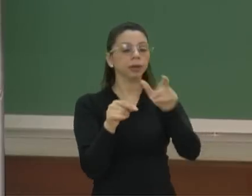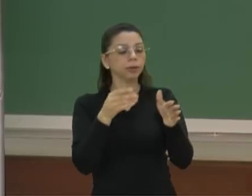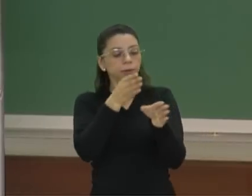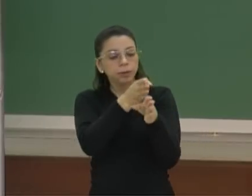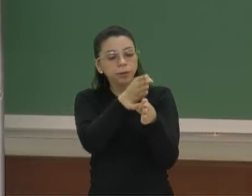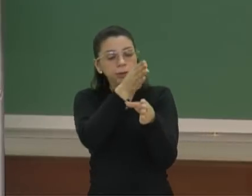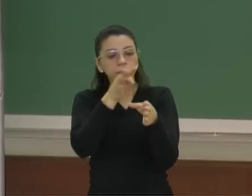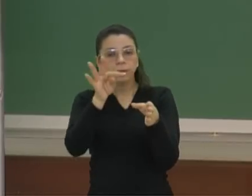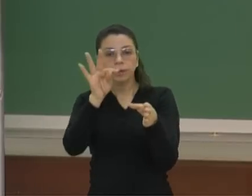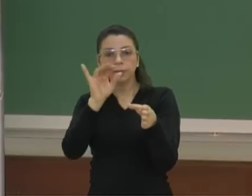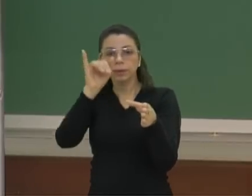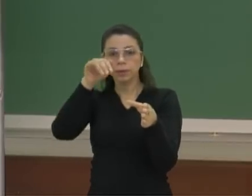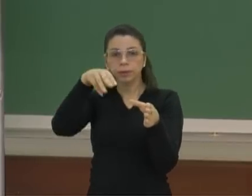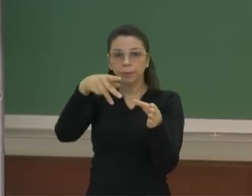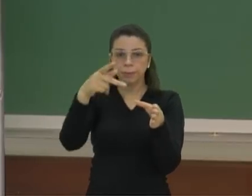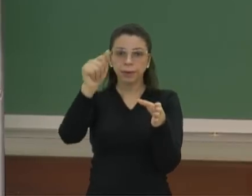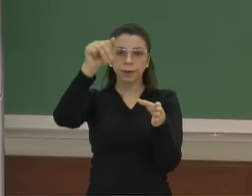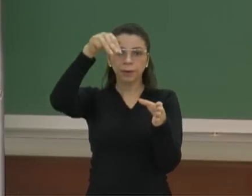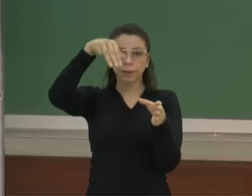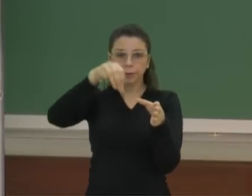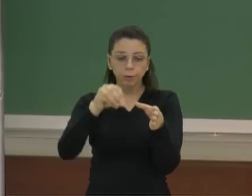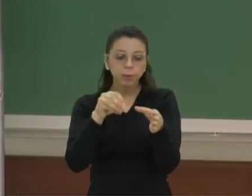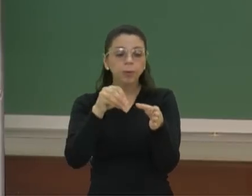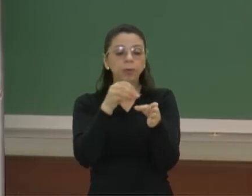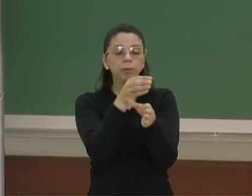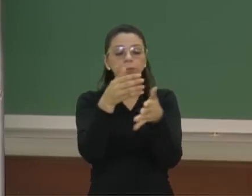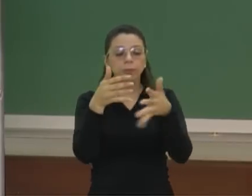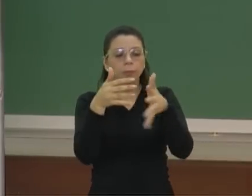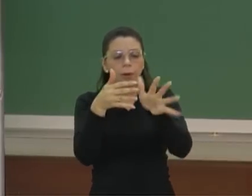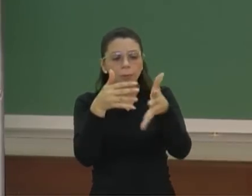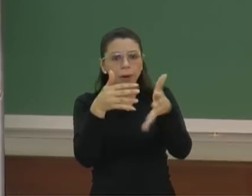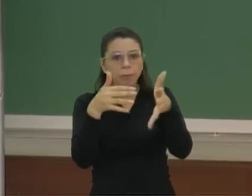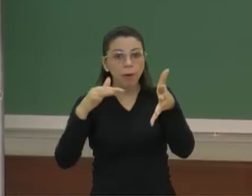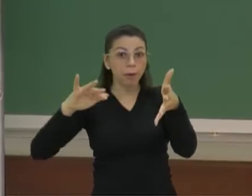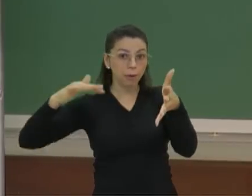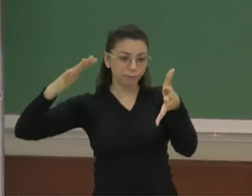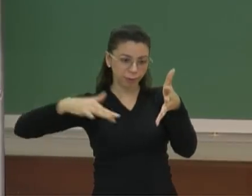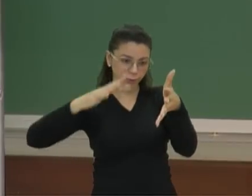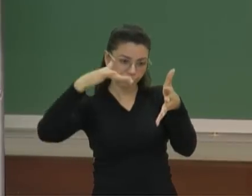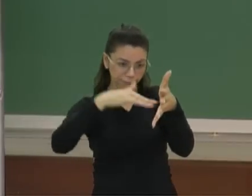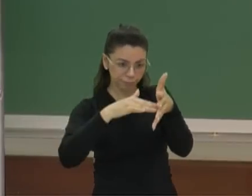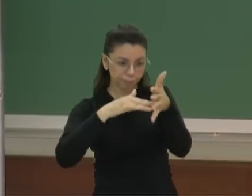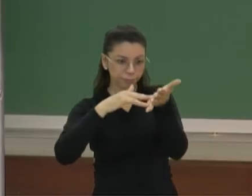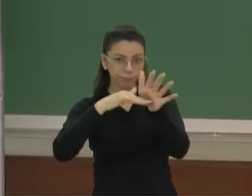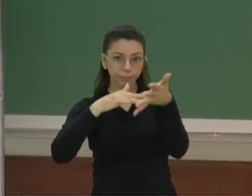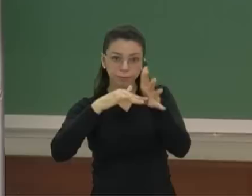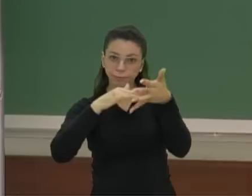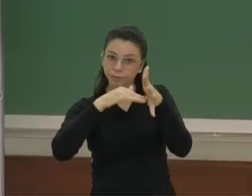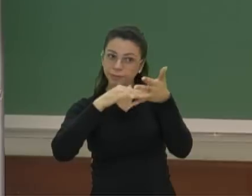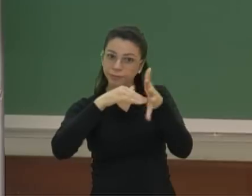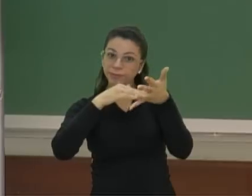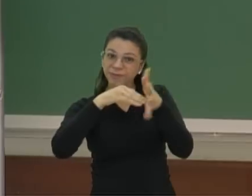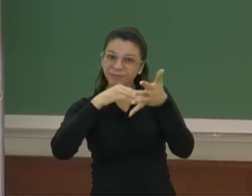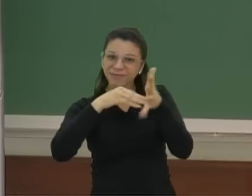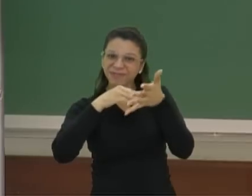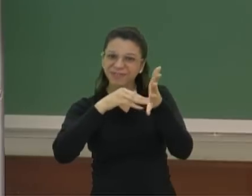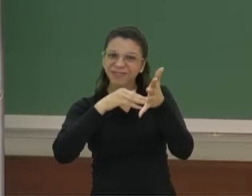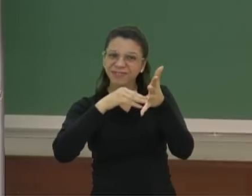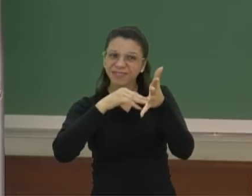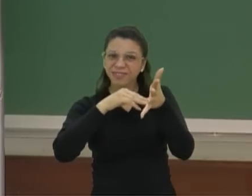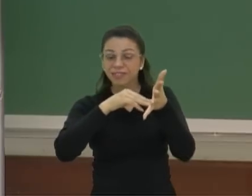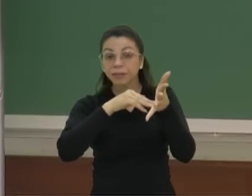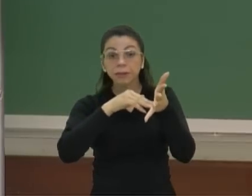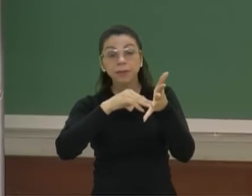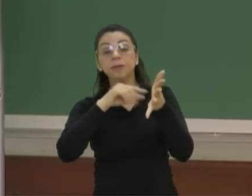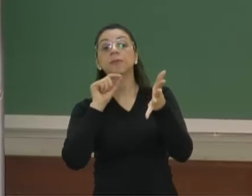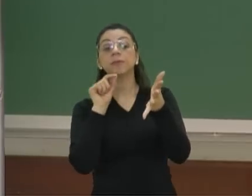película chamada tímpano, que vai vibrar, ela vai mexer conforme essas ondas sonoras vão batendo nela.